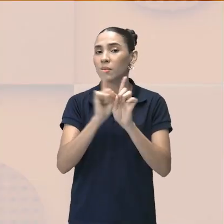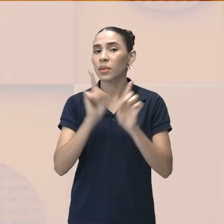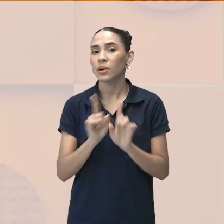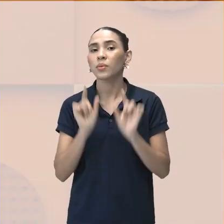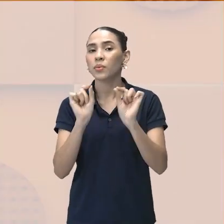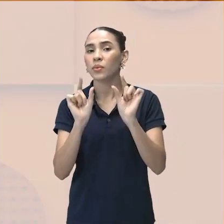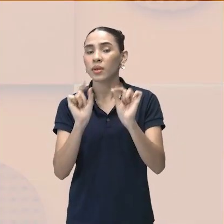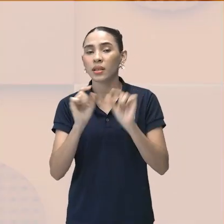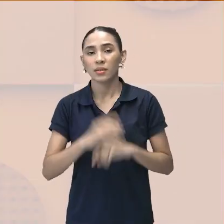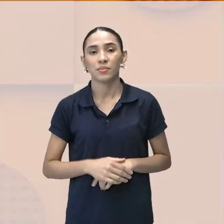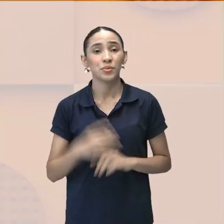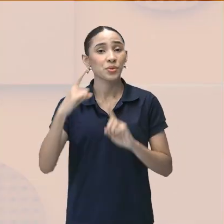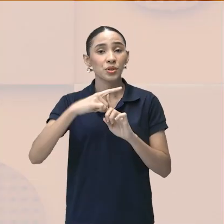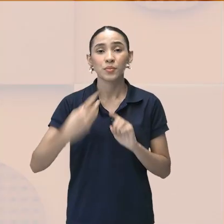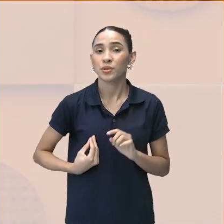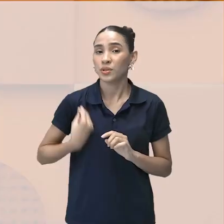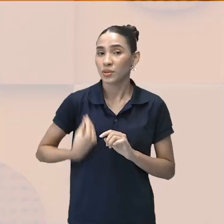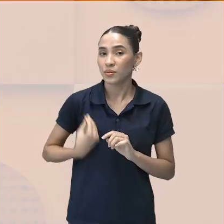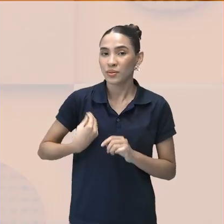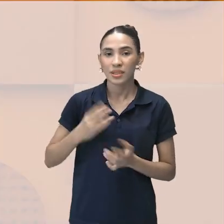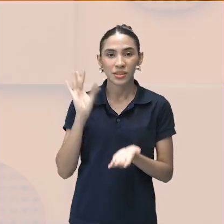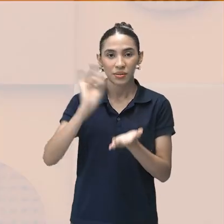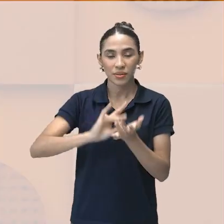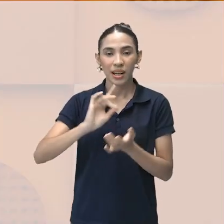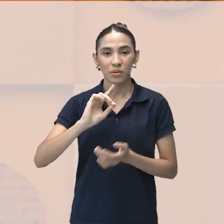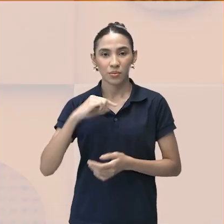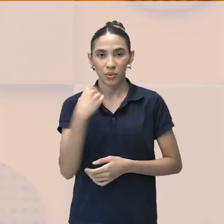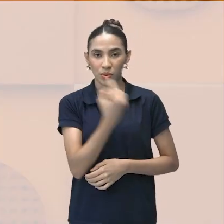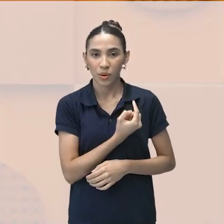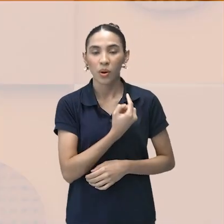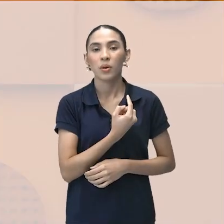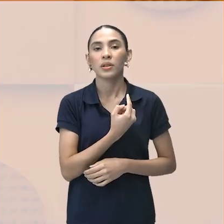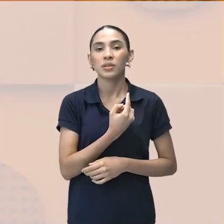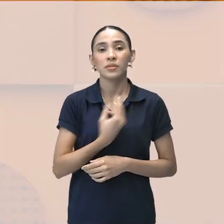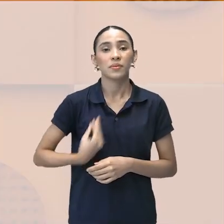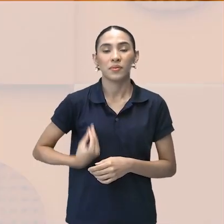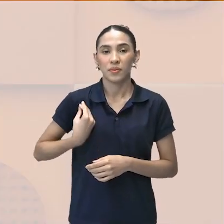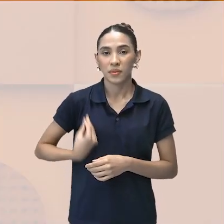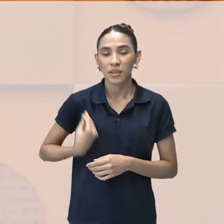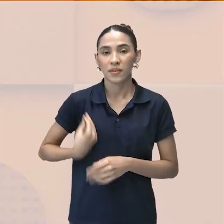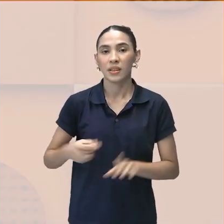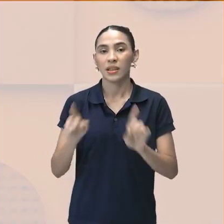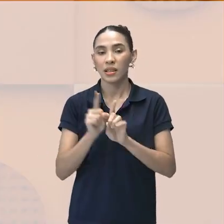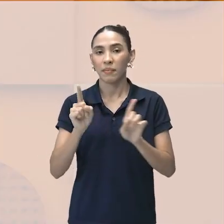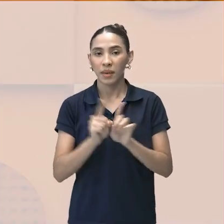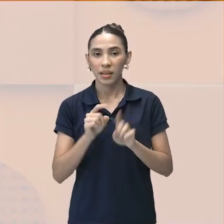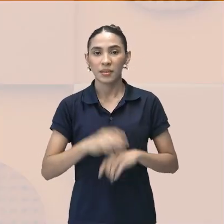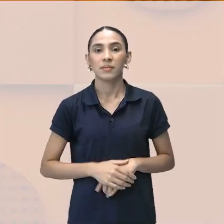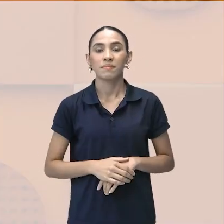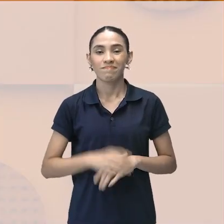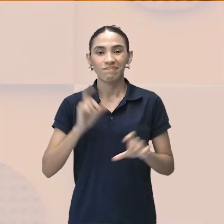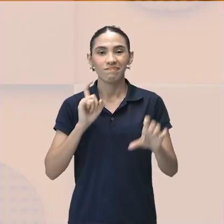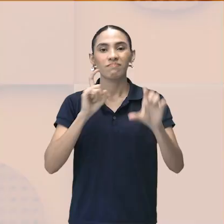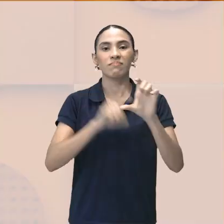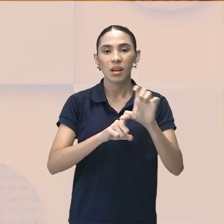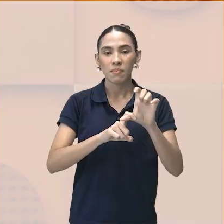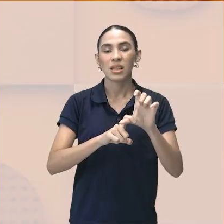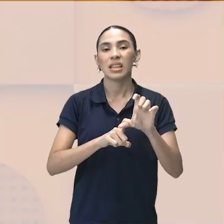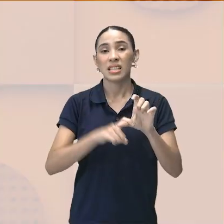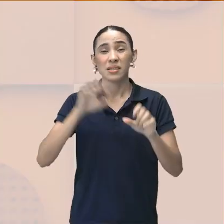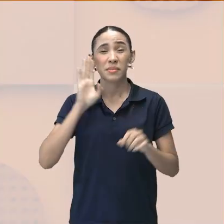no quê? No modo de vida realmente de como nós acabamos vivendo ali com essa